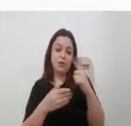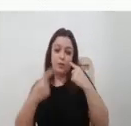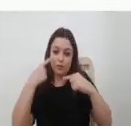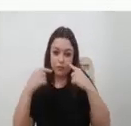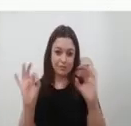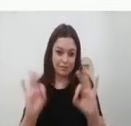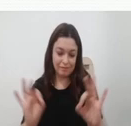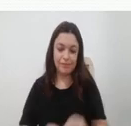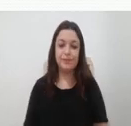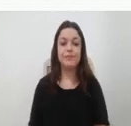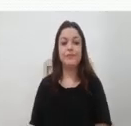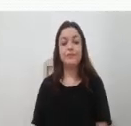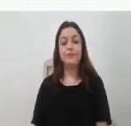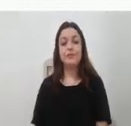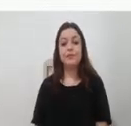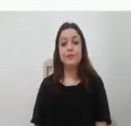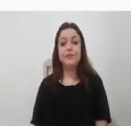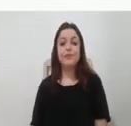propriamente.